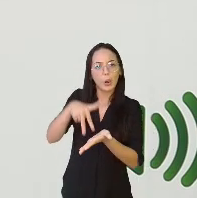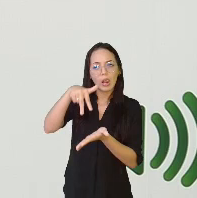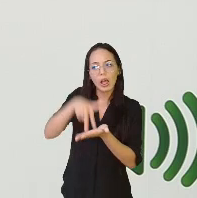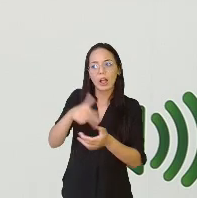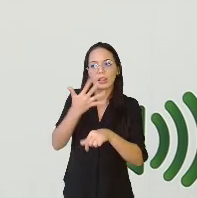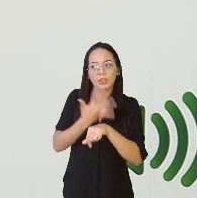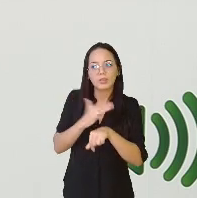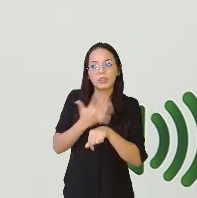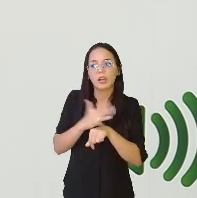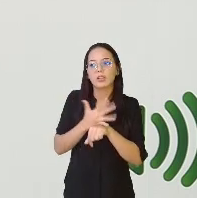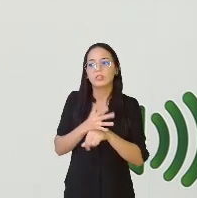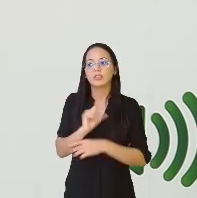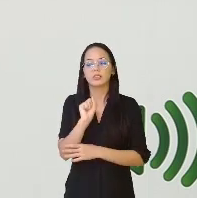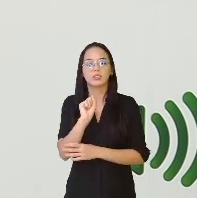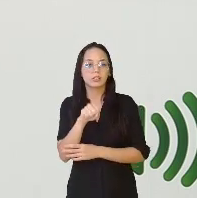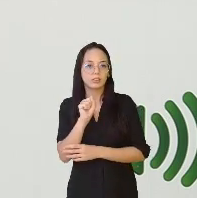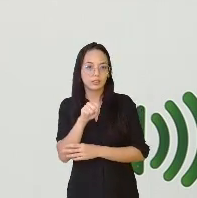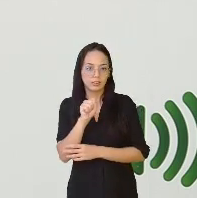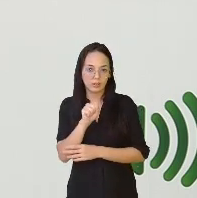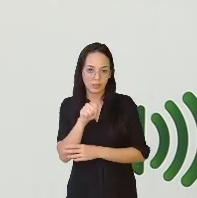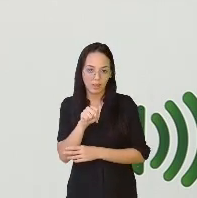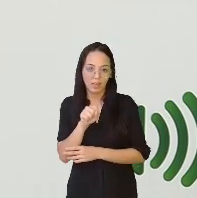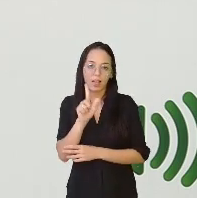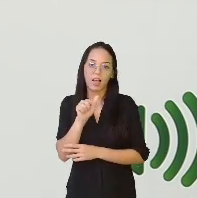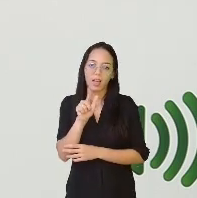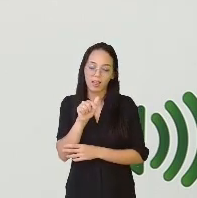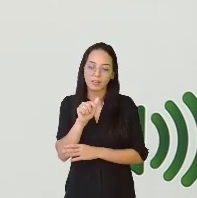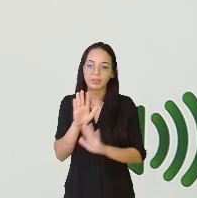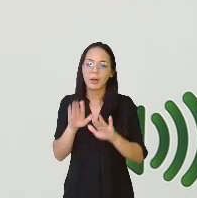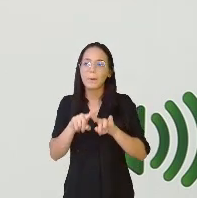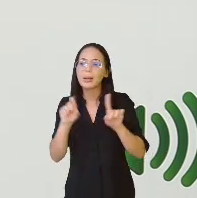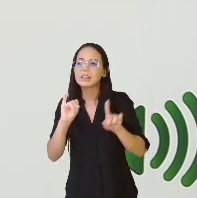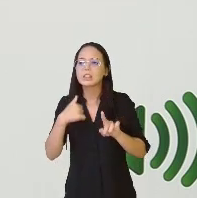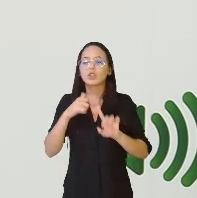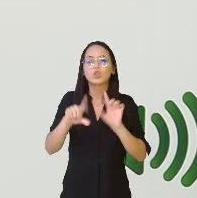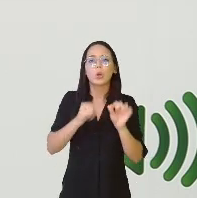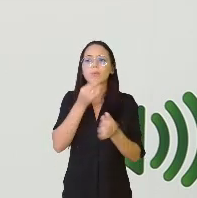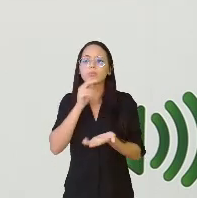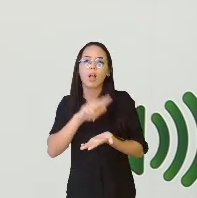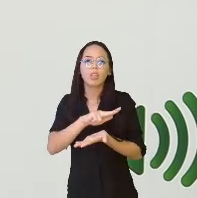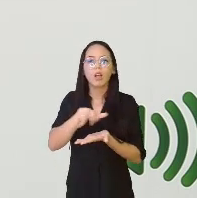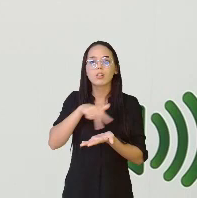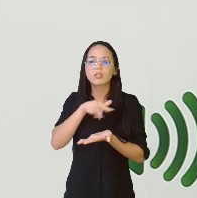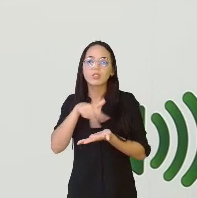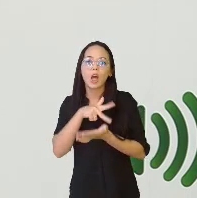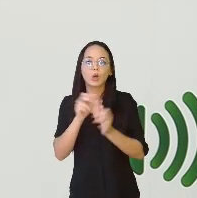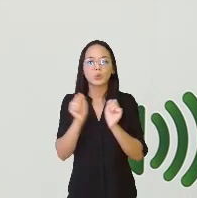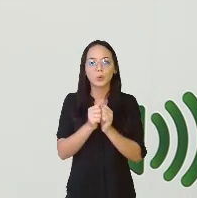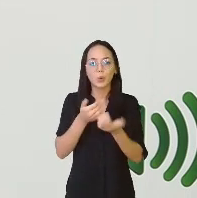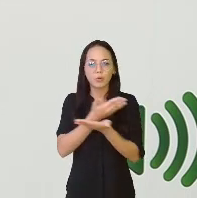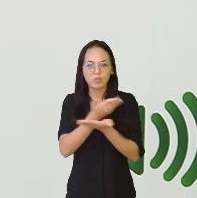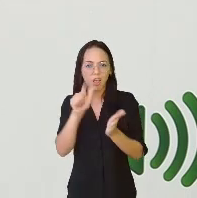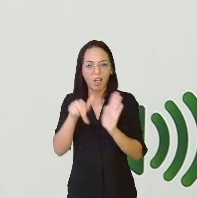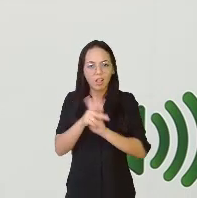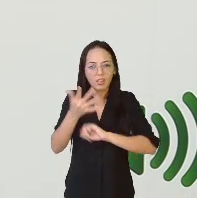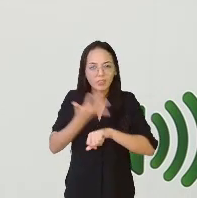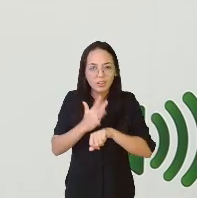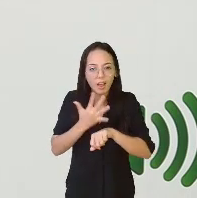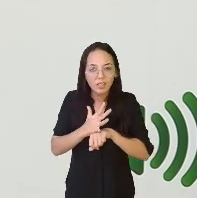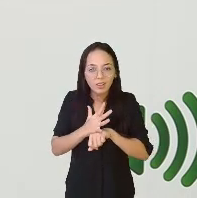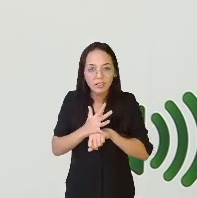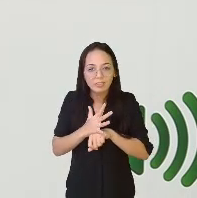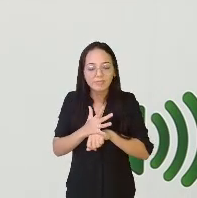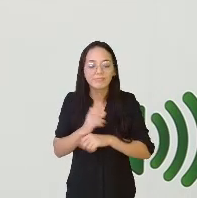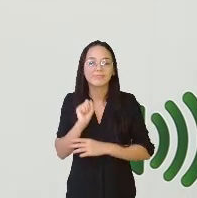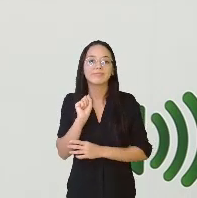é também, certamente, professora. E se eu escolhesse dançar com você aqui, seria uma atividade física?